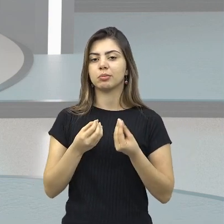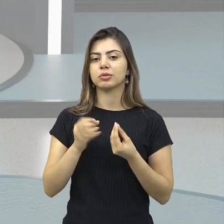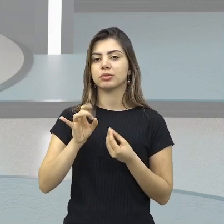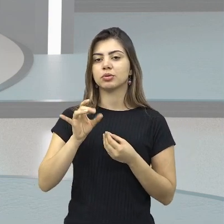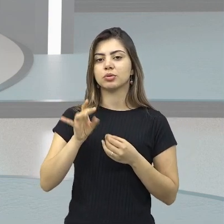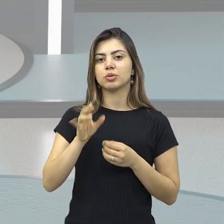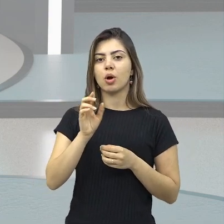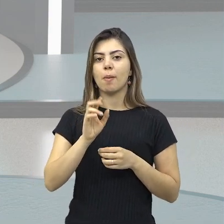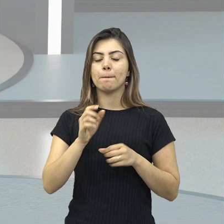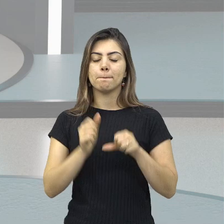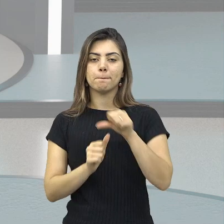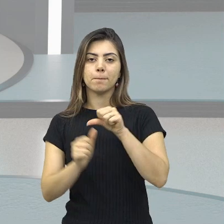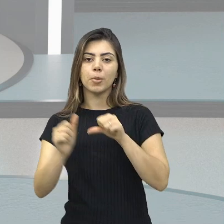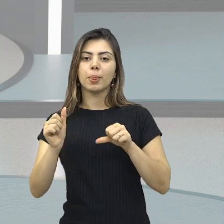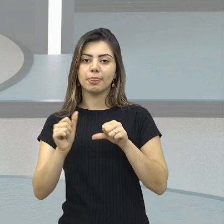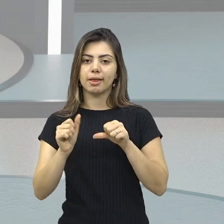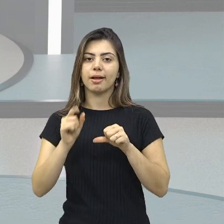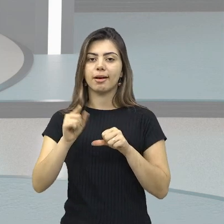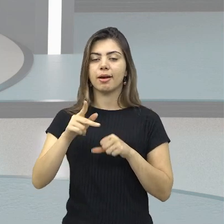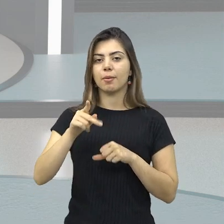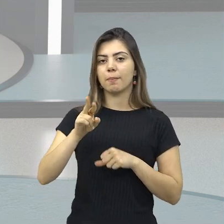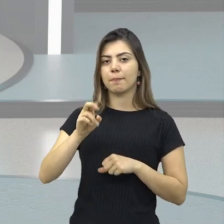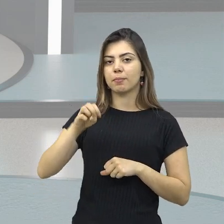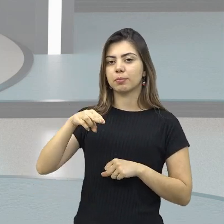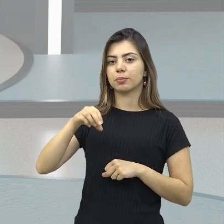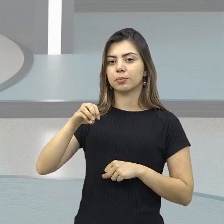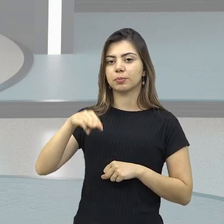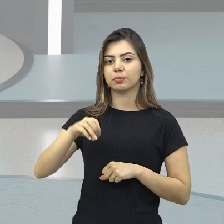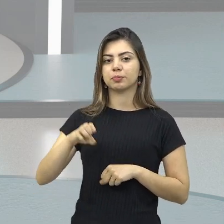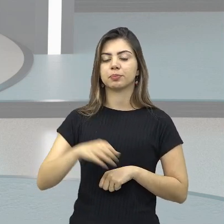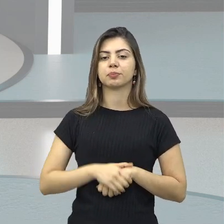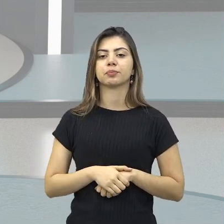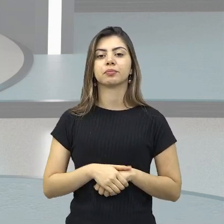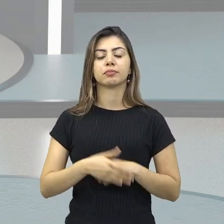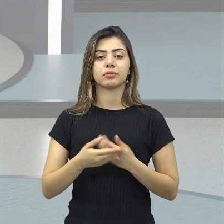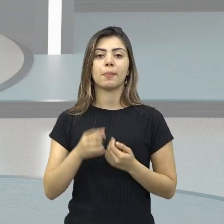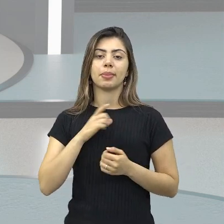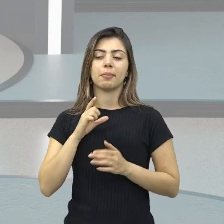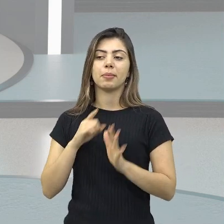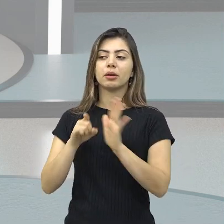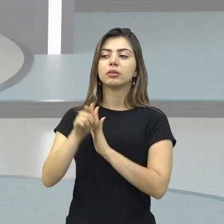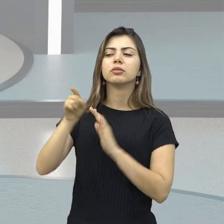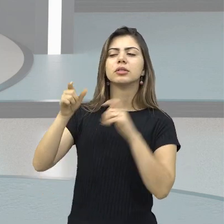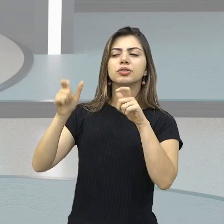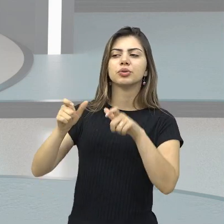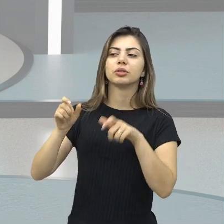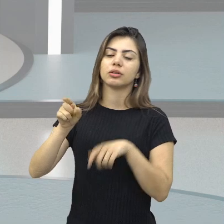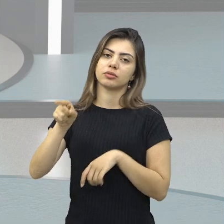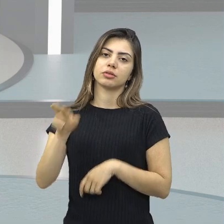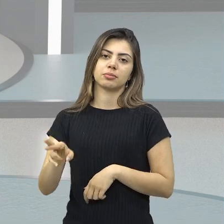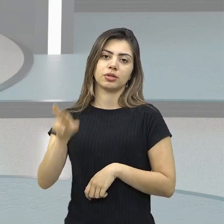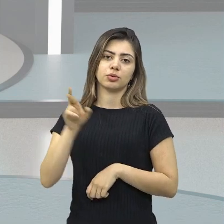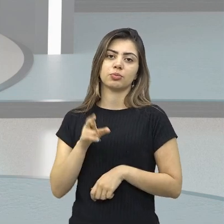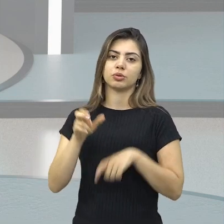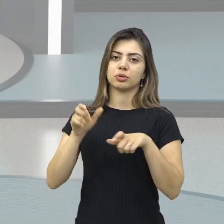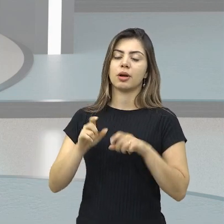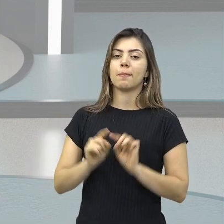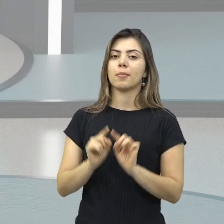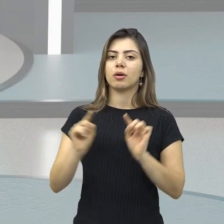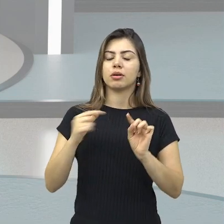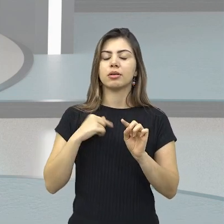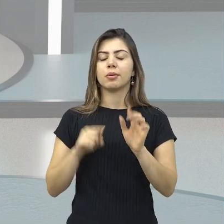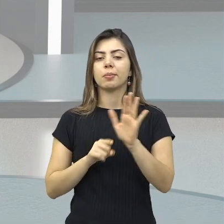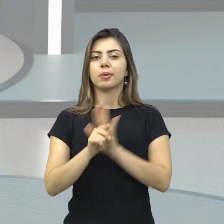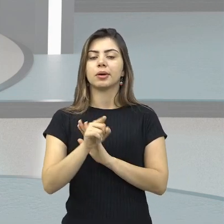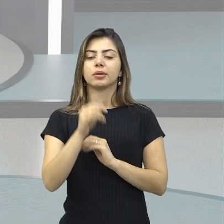meu pronome. Quando eu pergunto para você de onde você é, você vai responder, eu sou de determinado lugar. Agora, quando eu pergunto para você